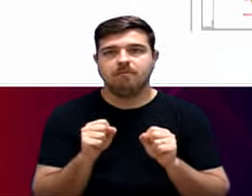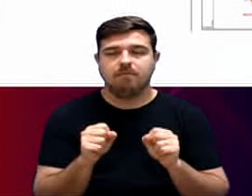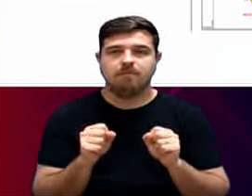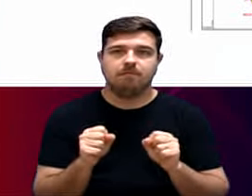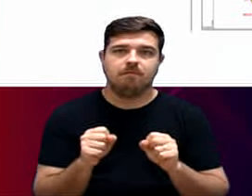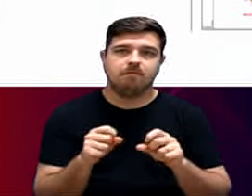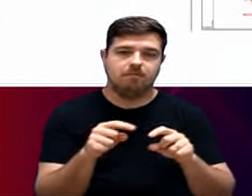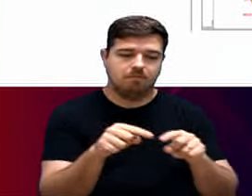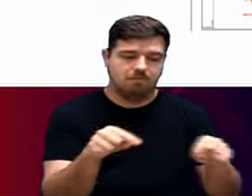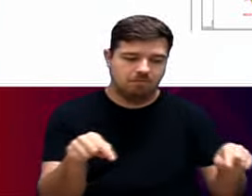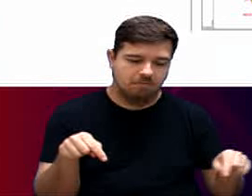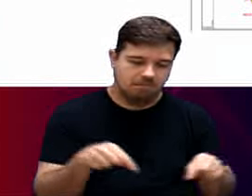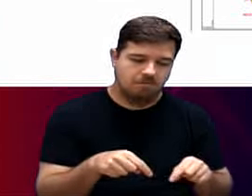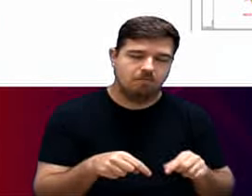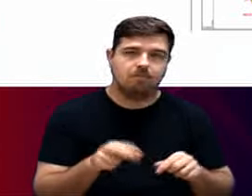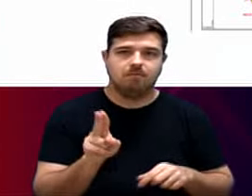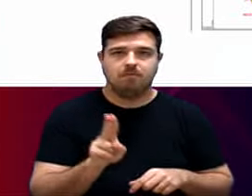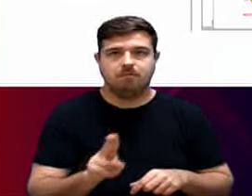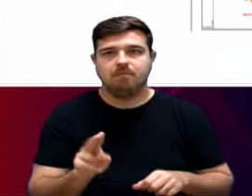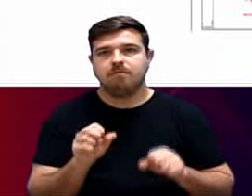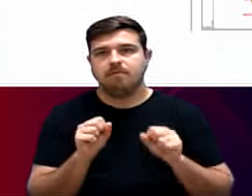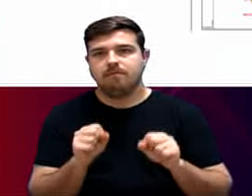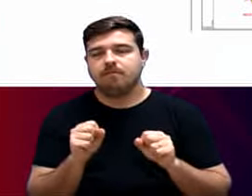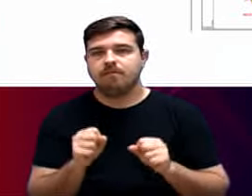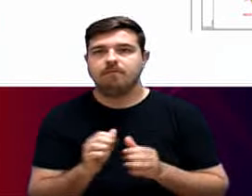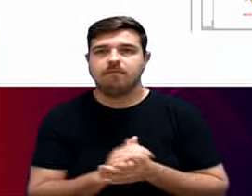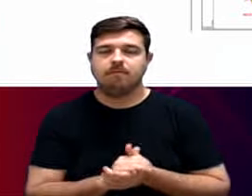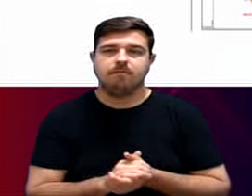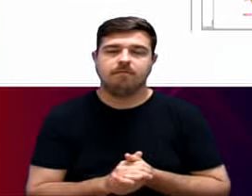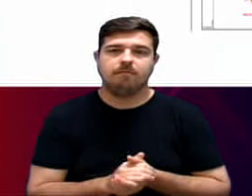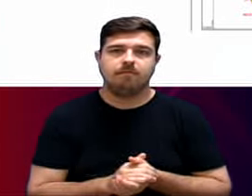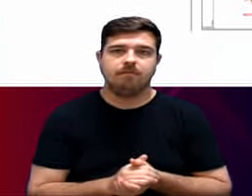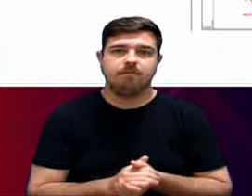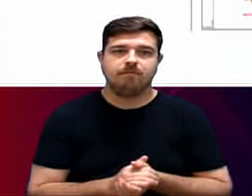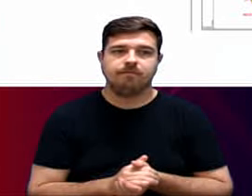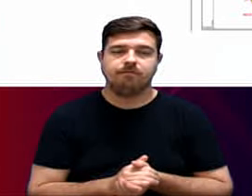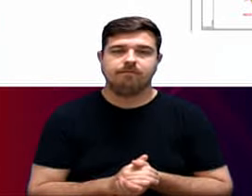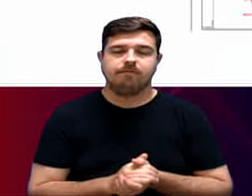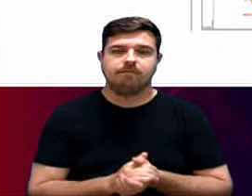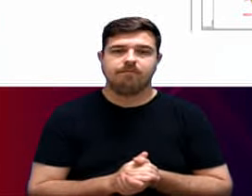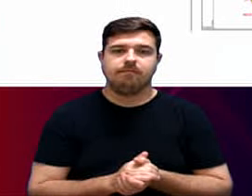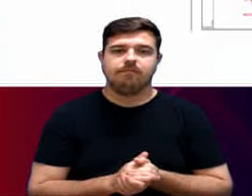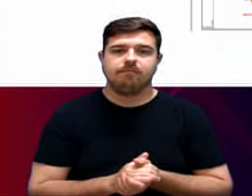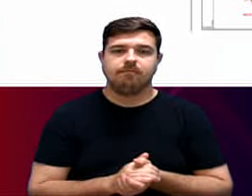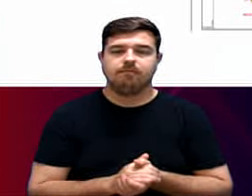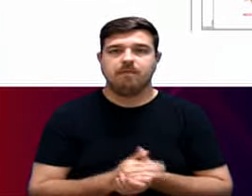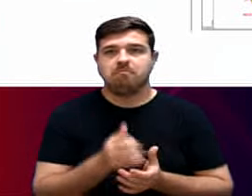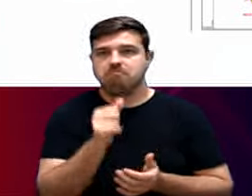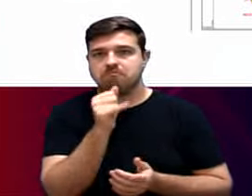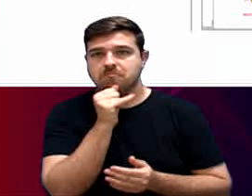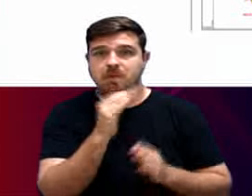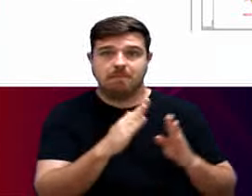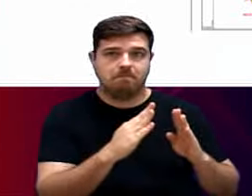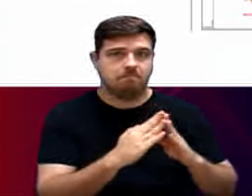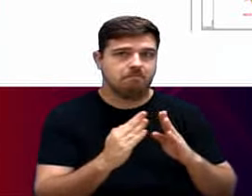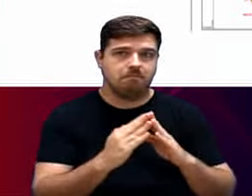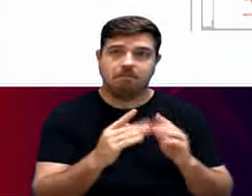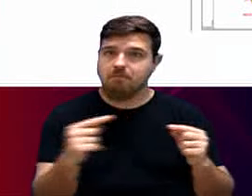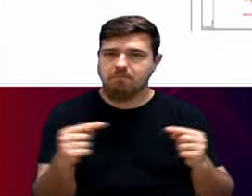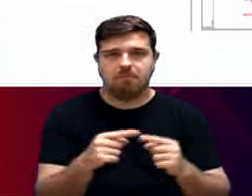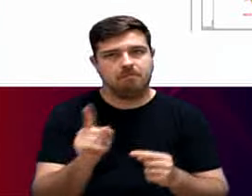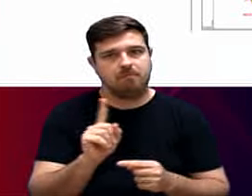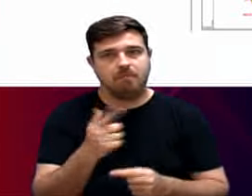determinado adensamento que não é logicamente algo eh eh de residências populares e tudo